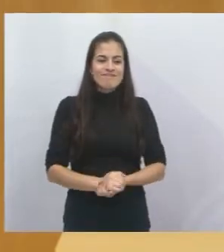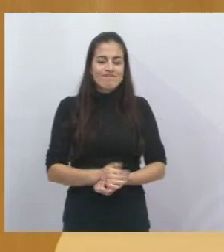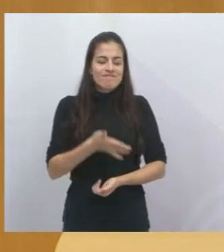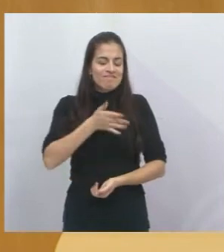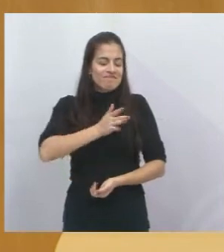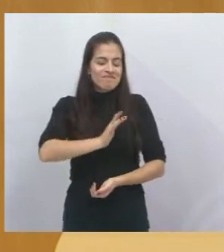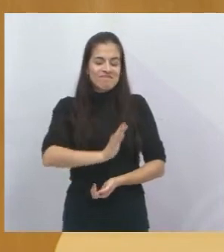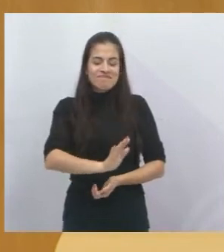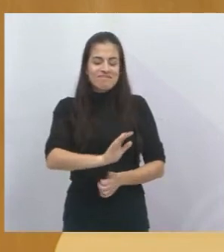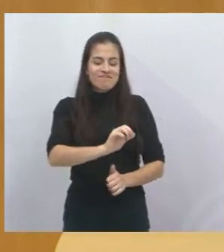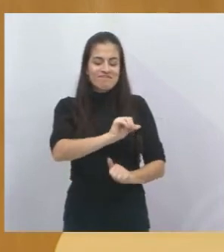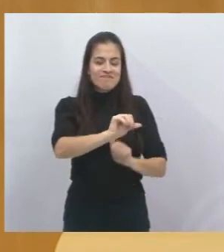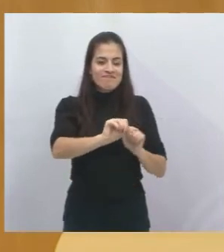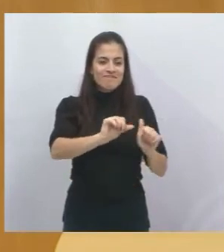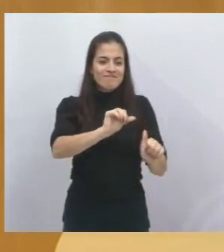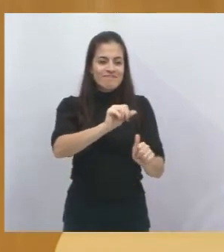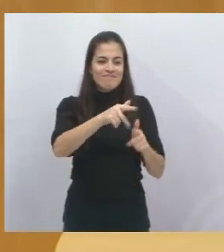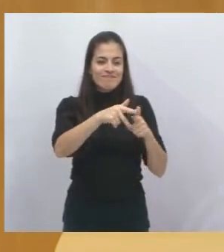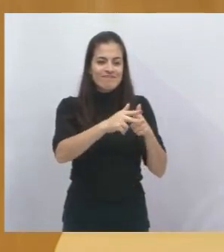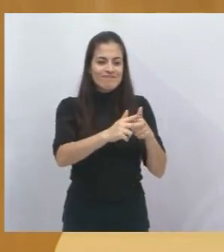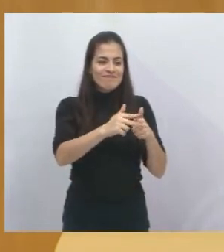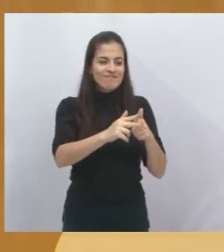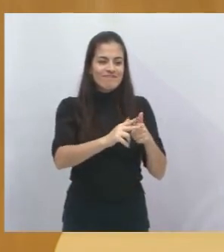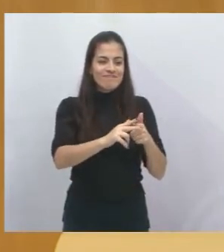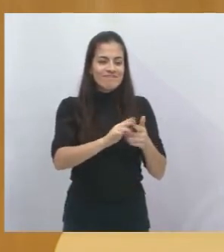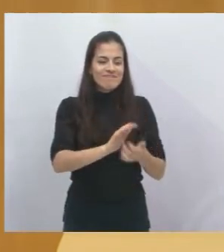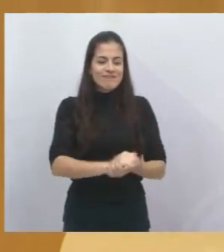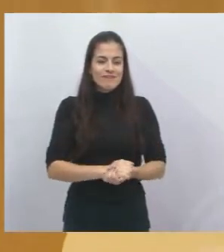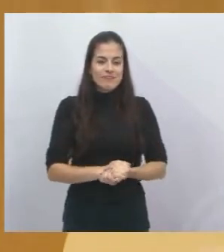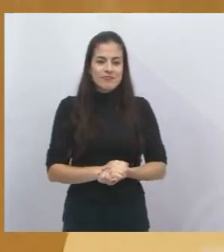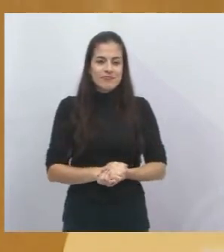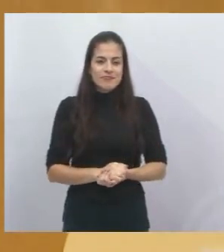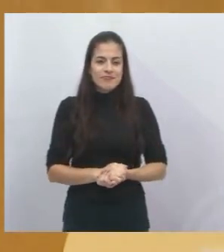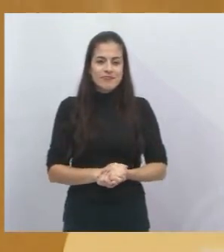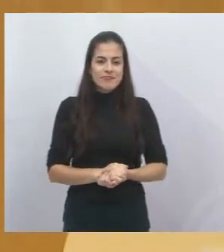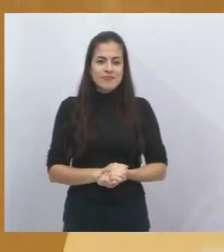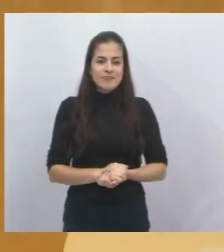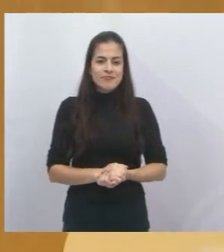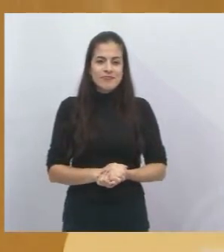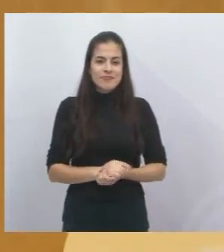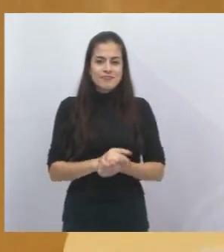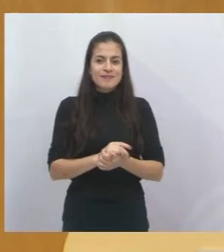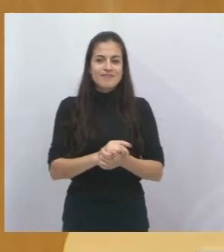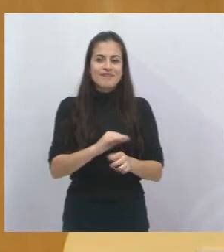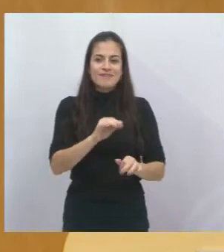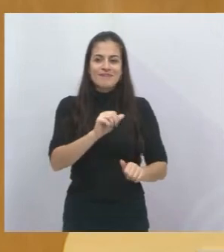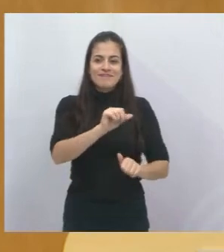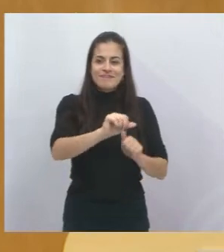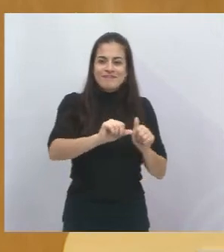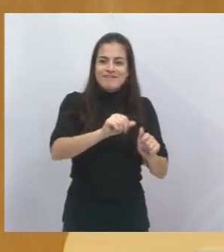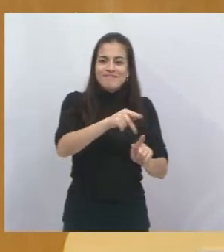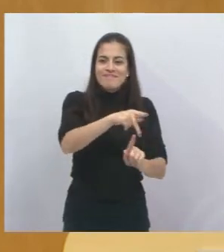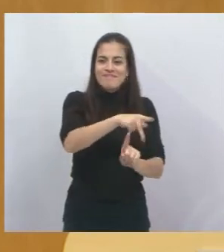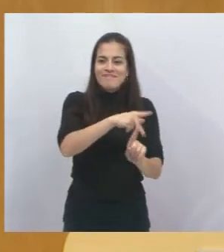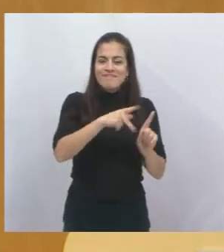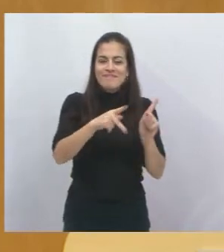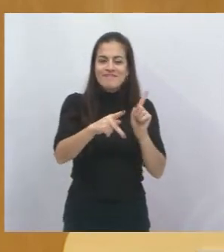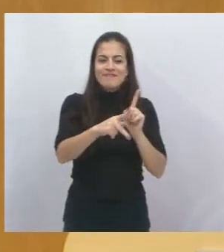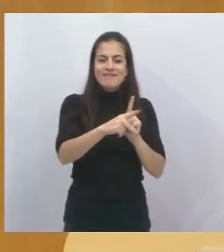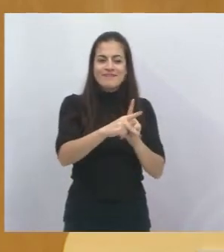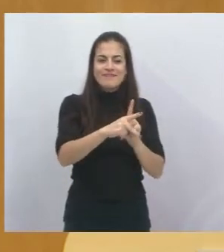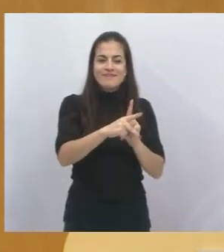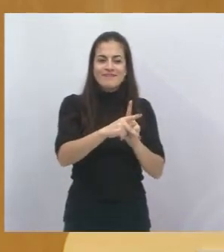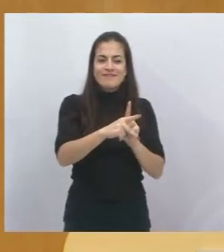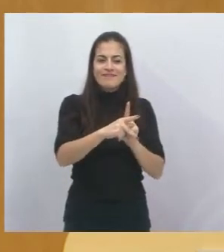E eu ouço muito falar de reforma previdenciária, reforma